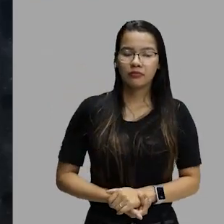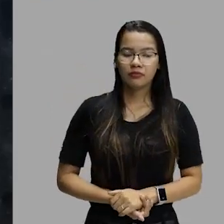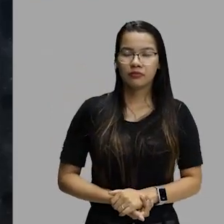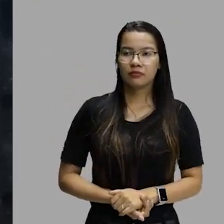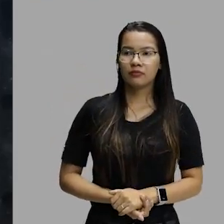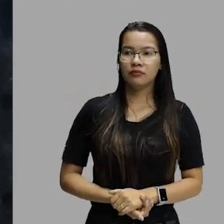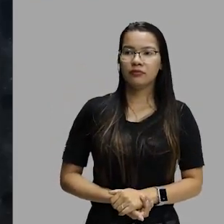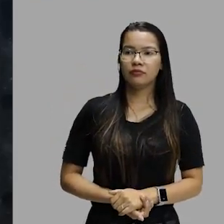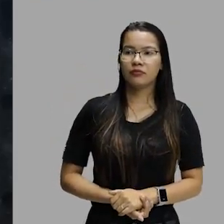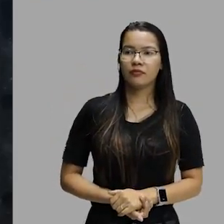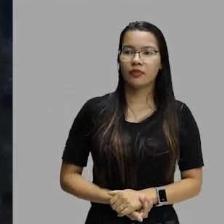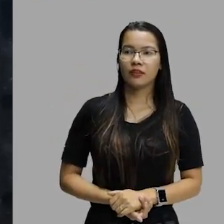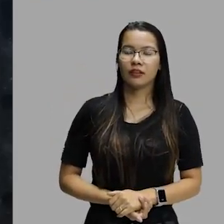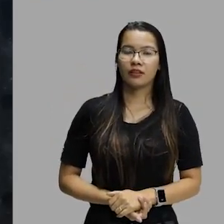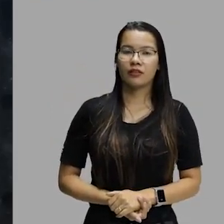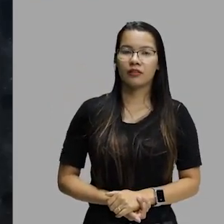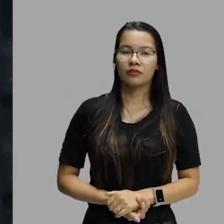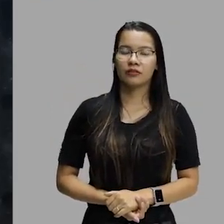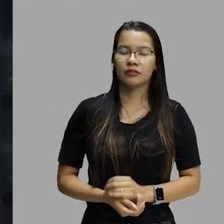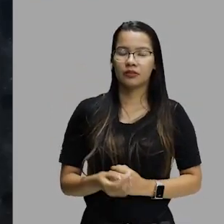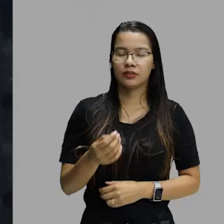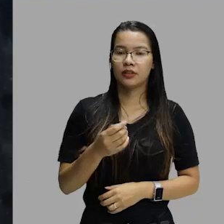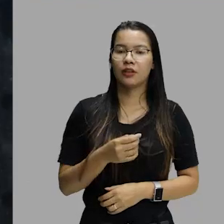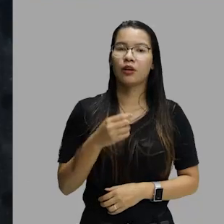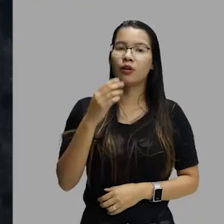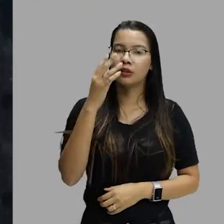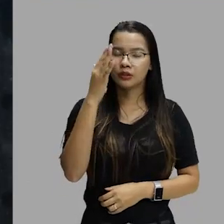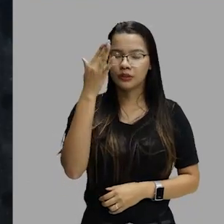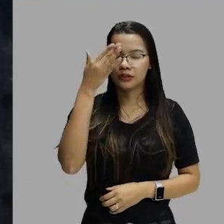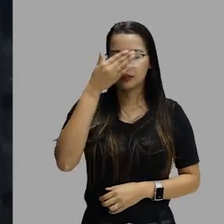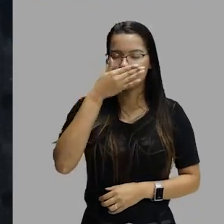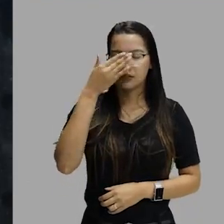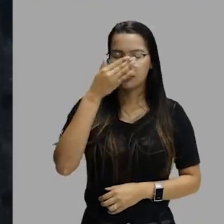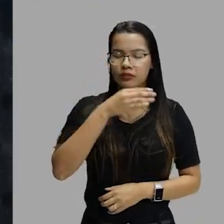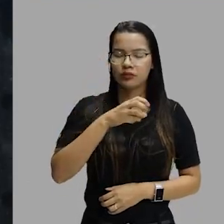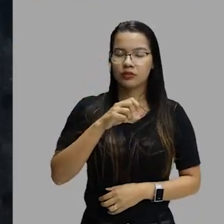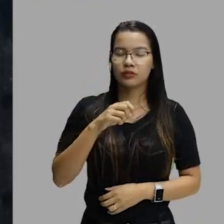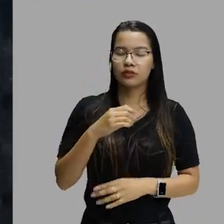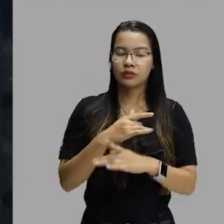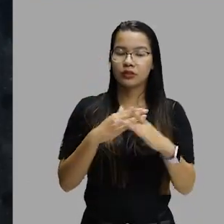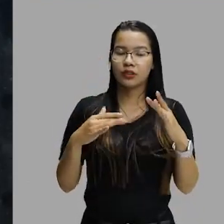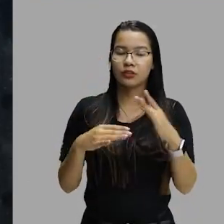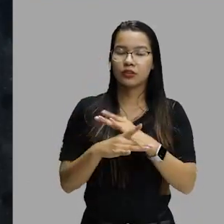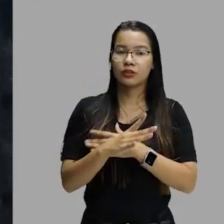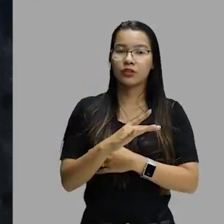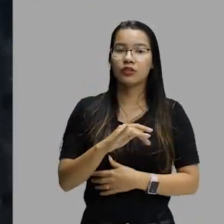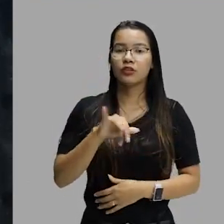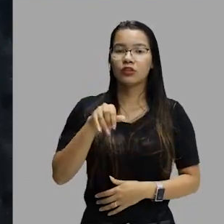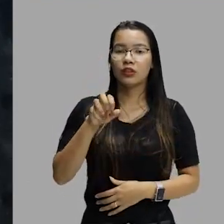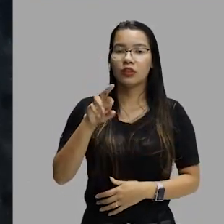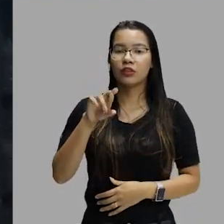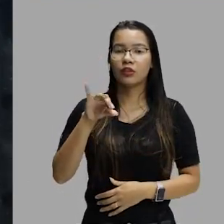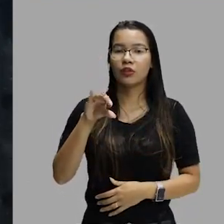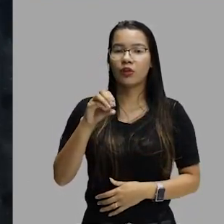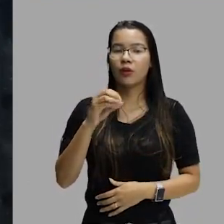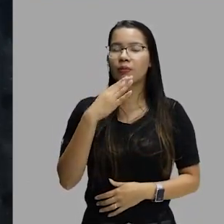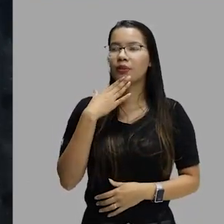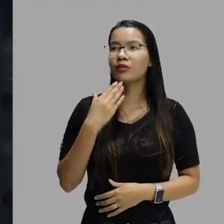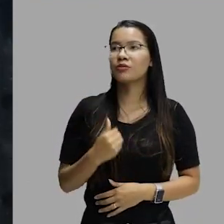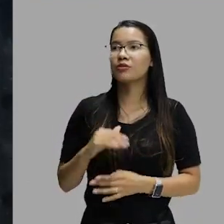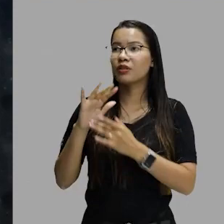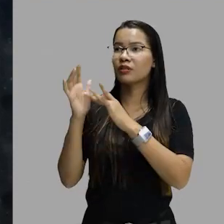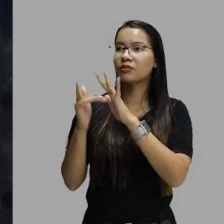cego de Jericó, Jesus, filho de Davi, tem compaixão de mim. Então, o vocativo está chamando,